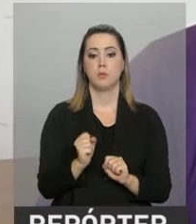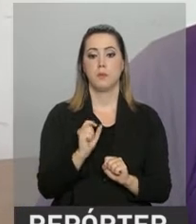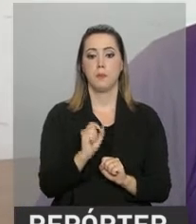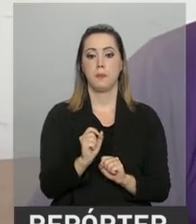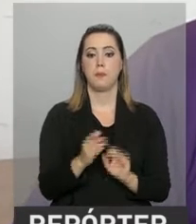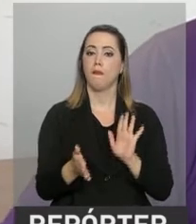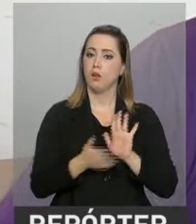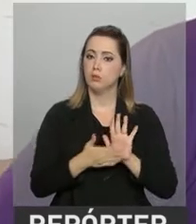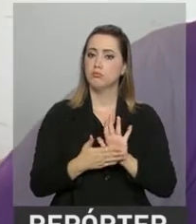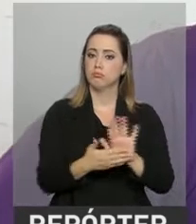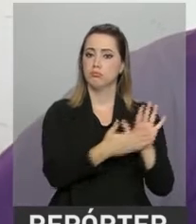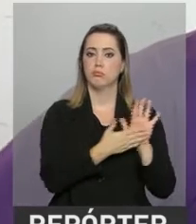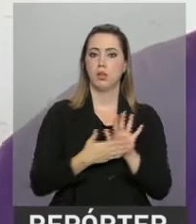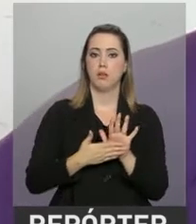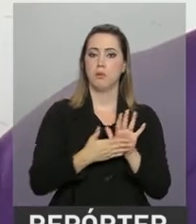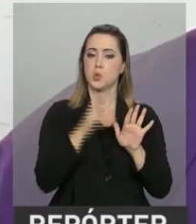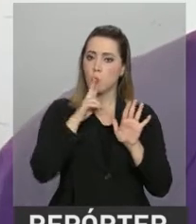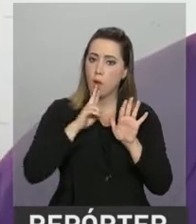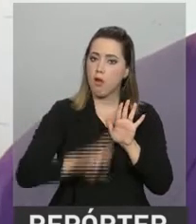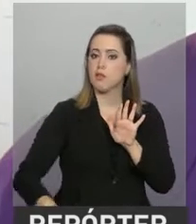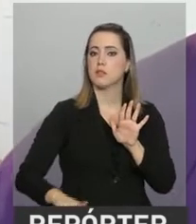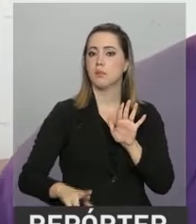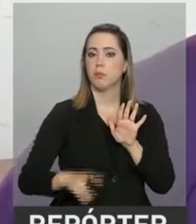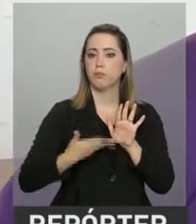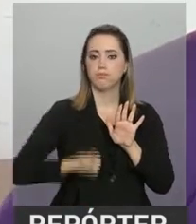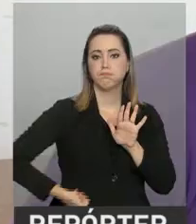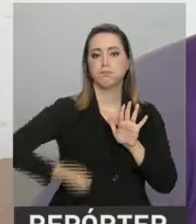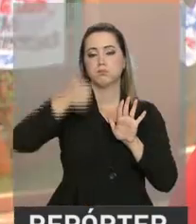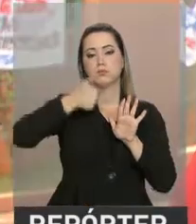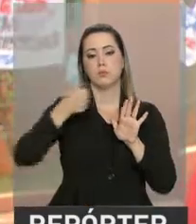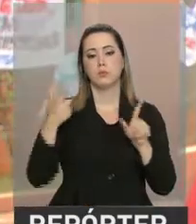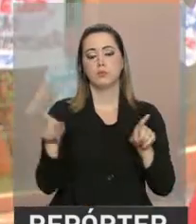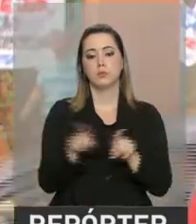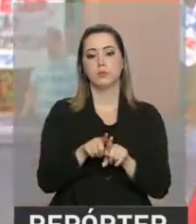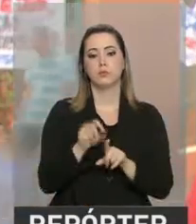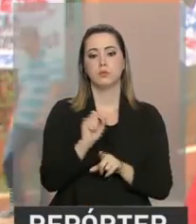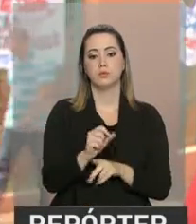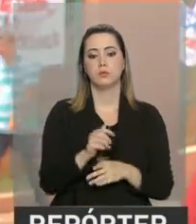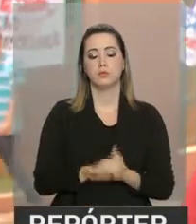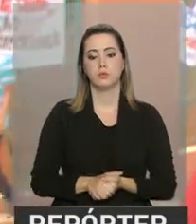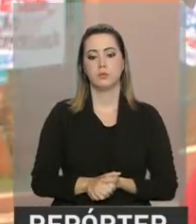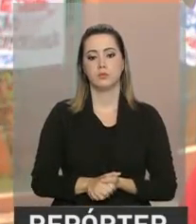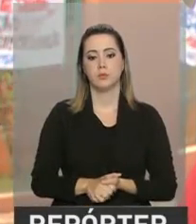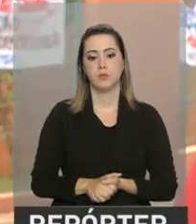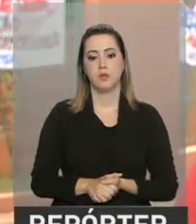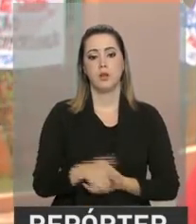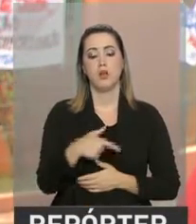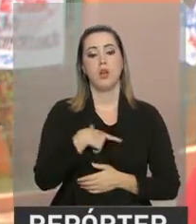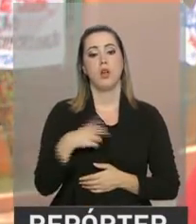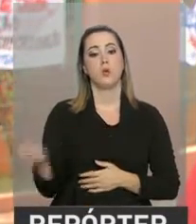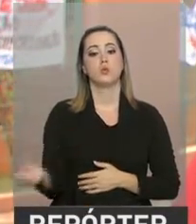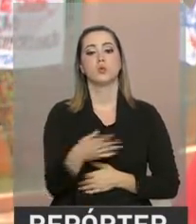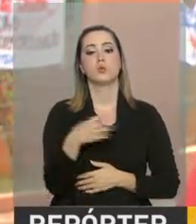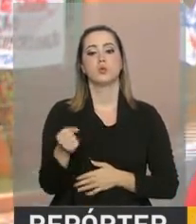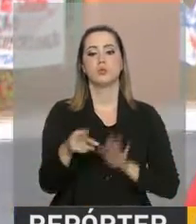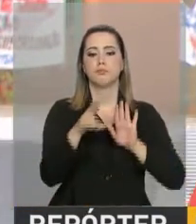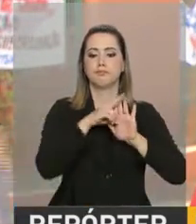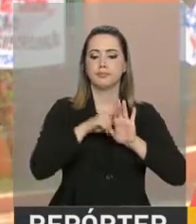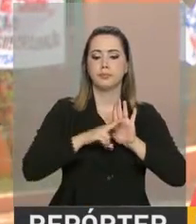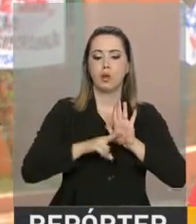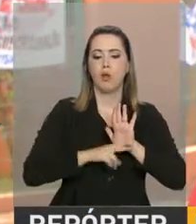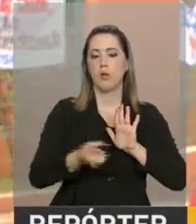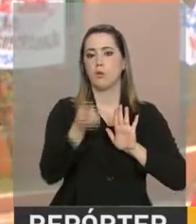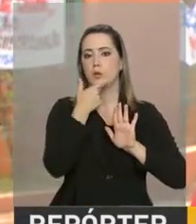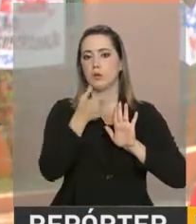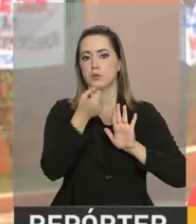e que apresentou ganhos bem interessantes. Além da atualização da lista de produtos com